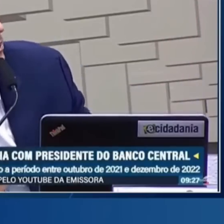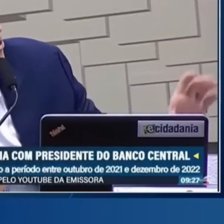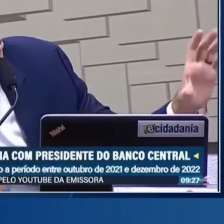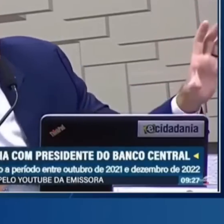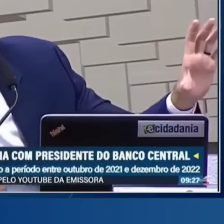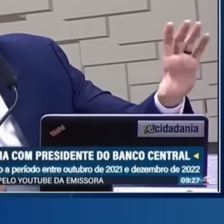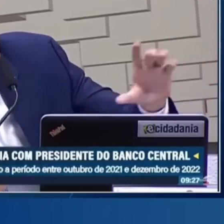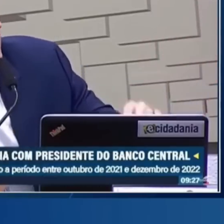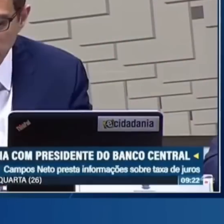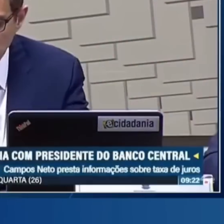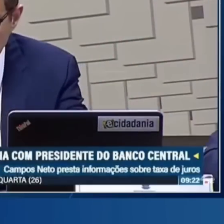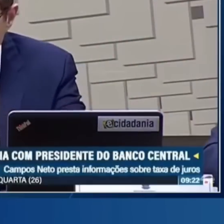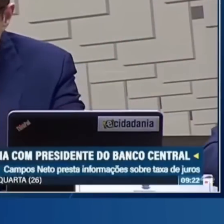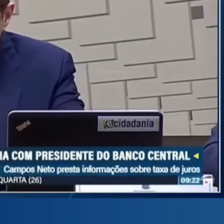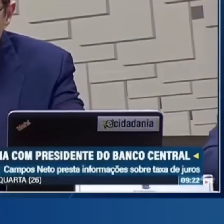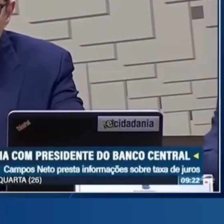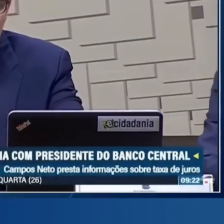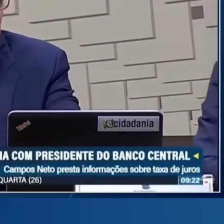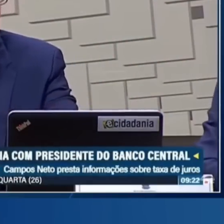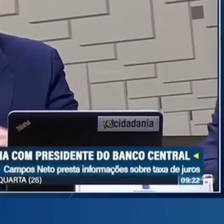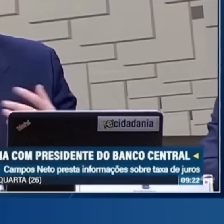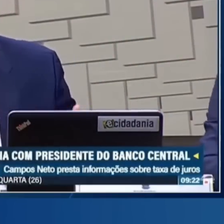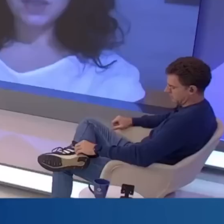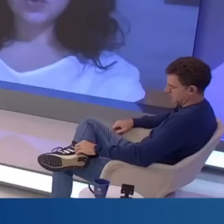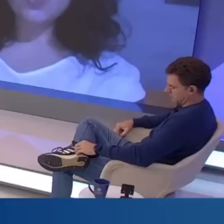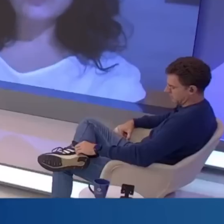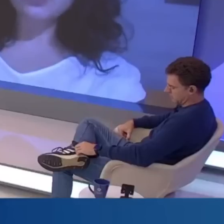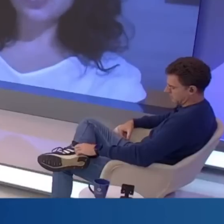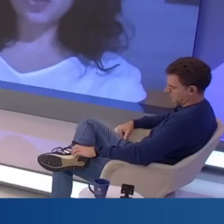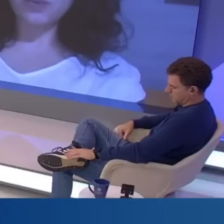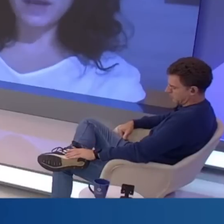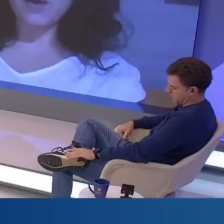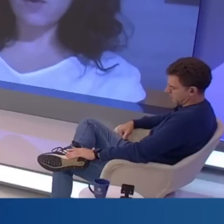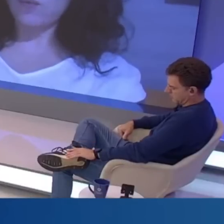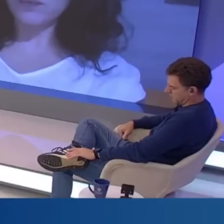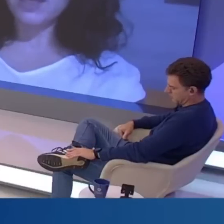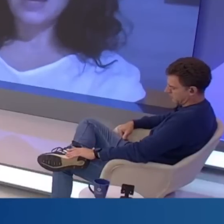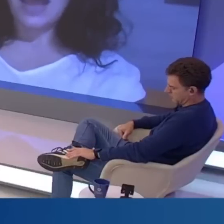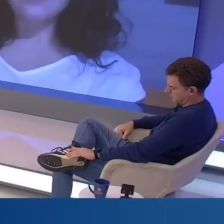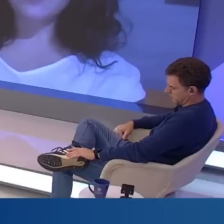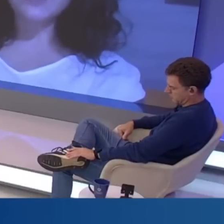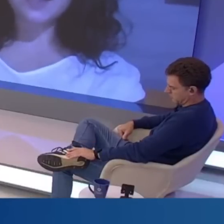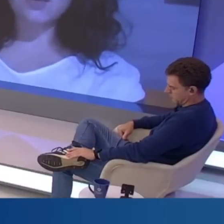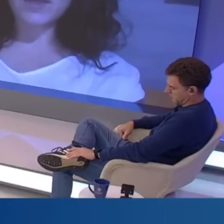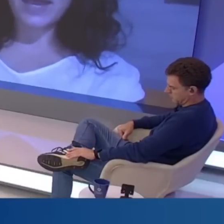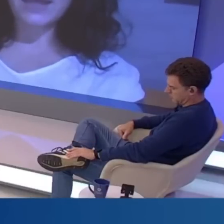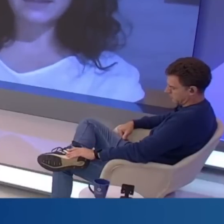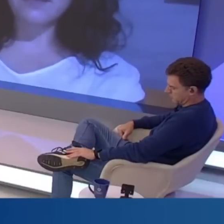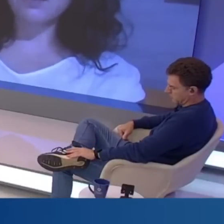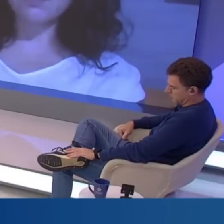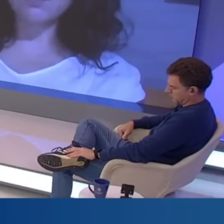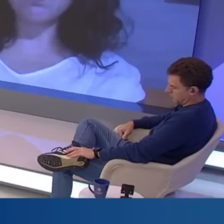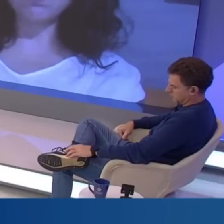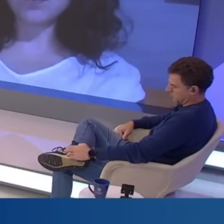profunda, destituída de história. Vamos pegar aqui um exemplo. No governo Dilma I, a inflação